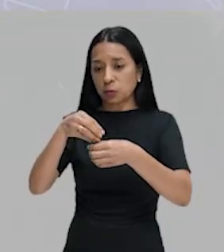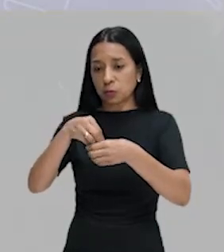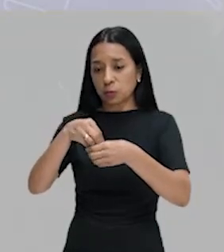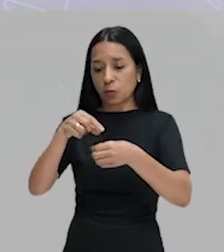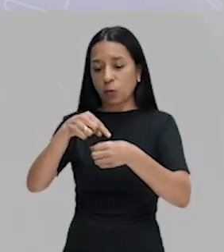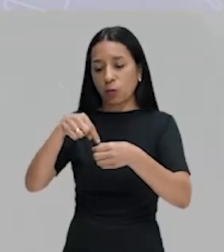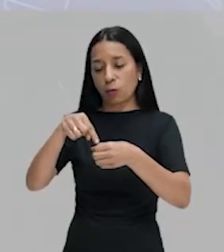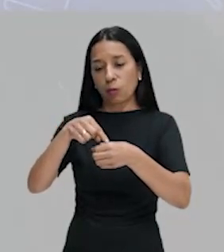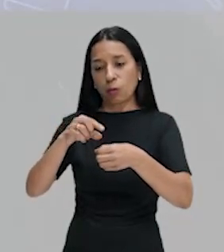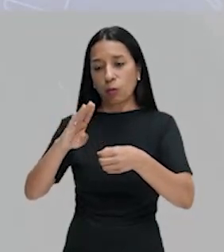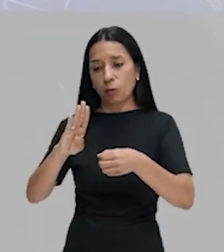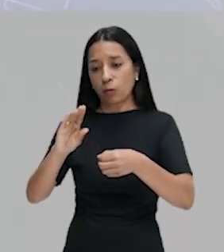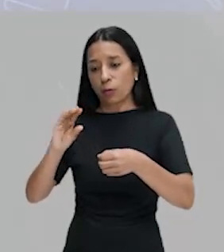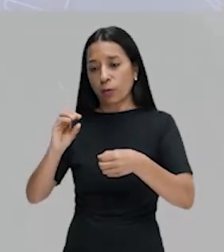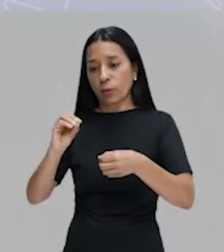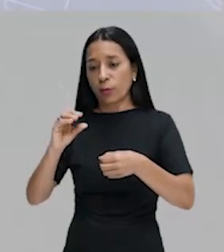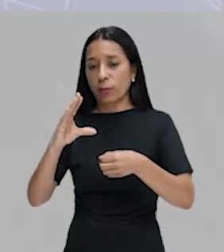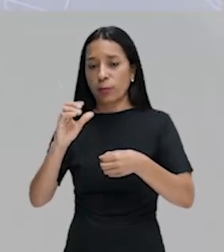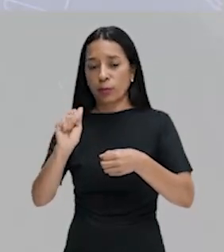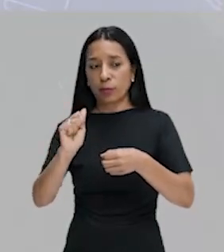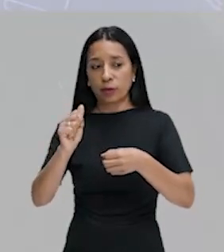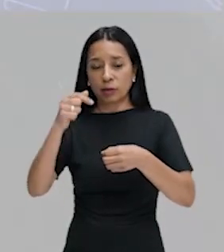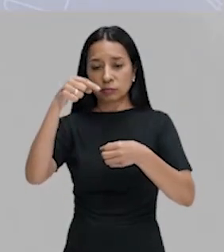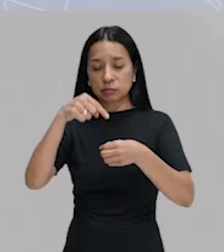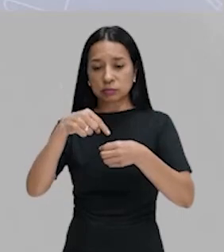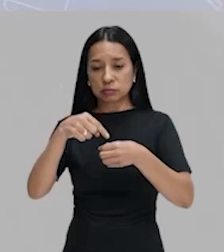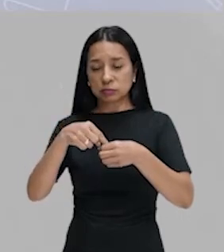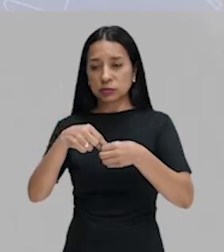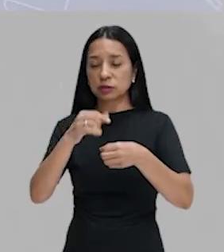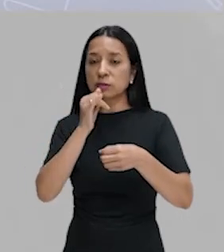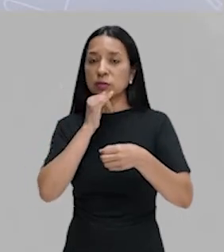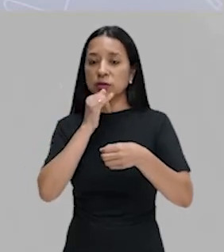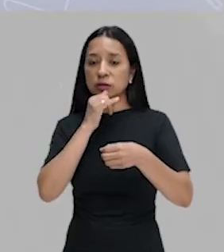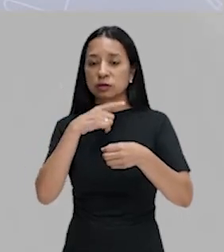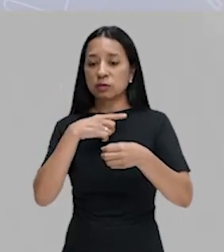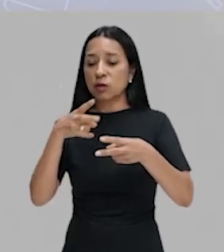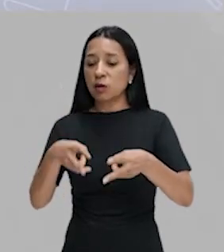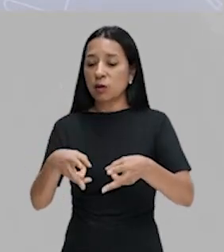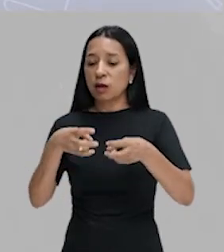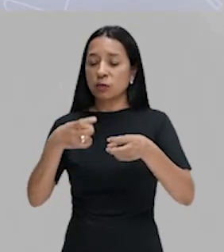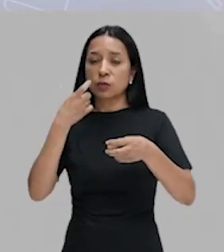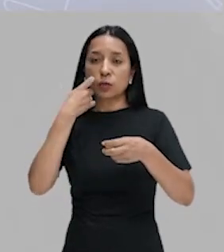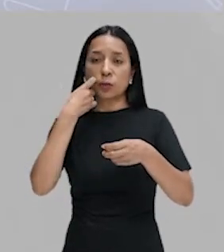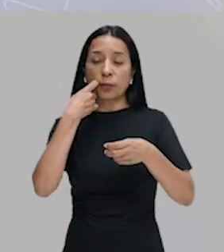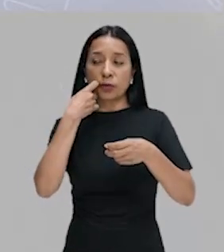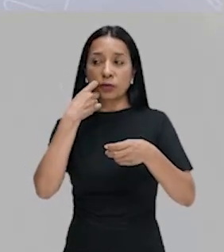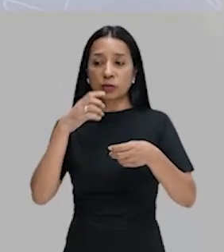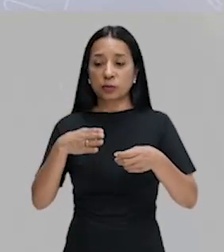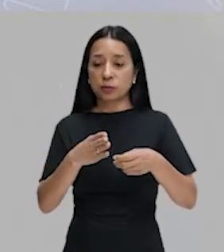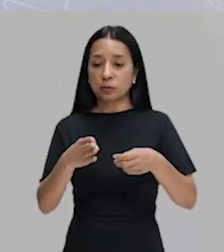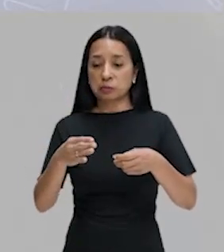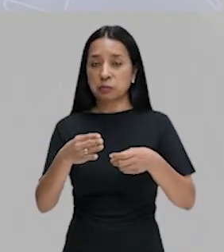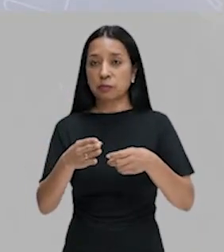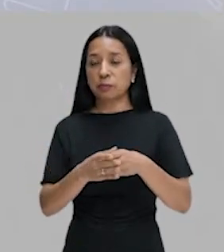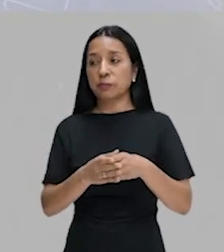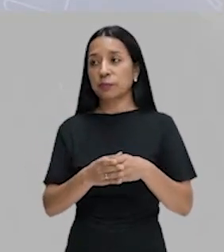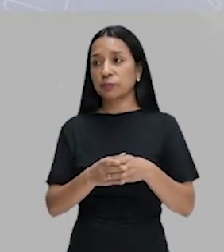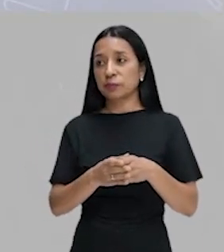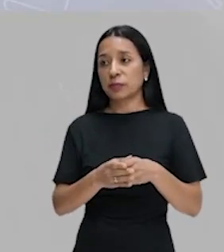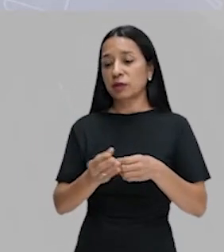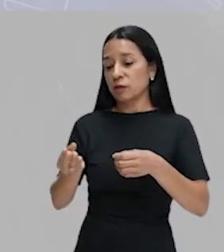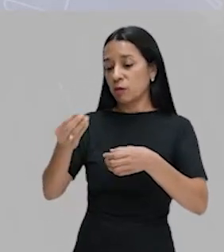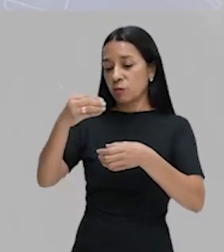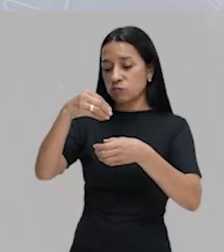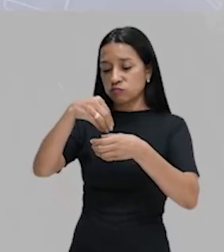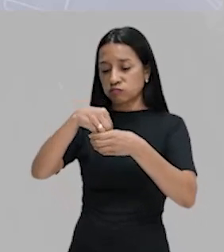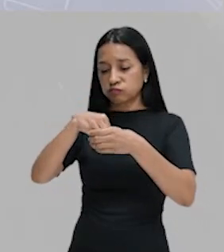boca, né? E nesse caso, se por exemplo ele captura um peixe, esse peixe ele vai ser digerido,